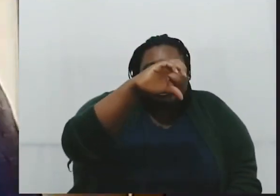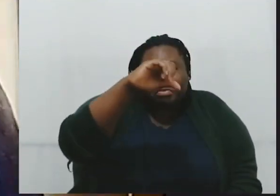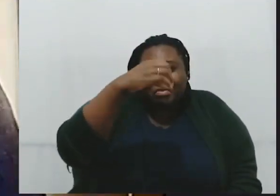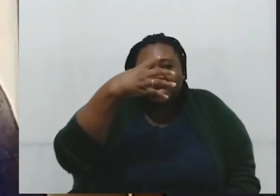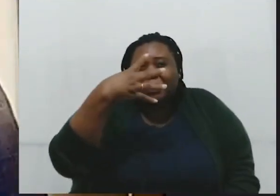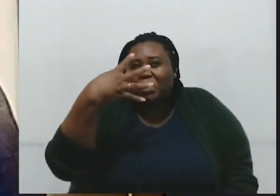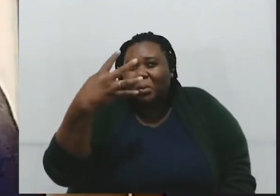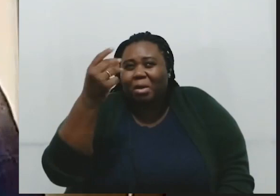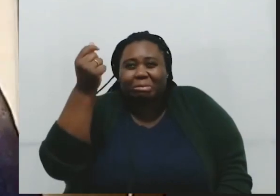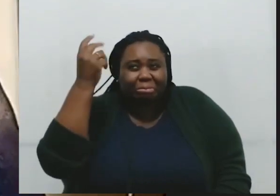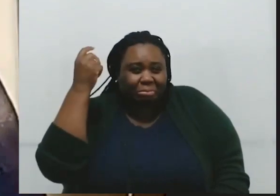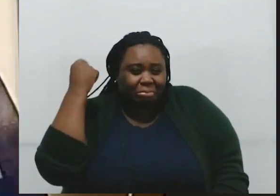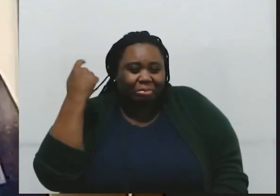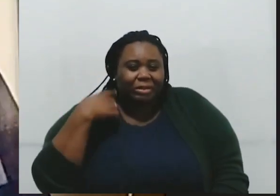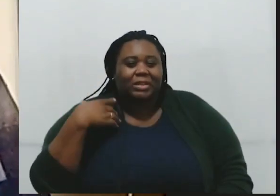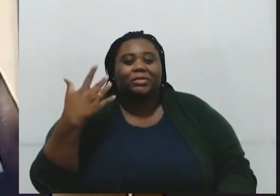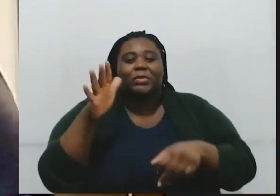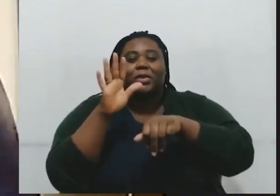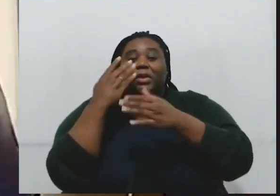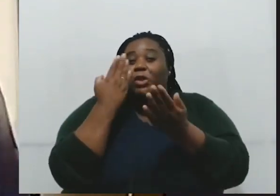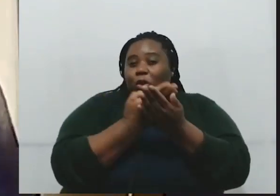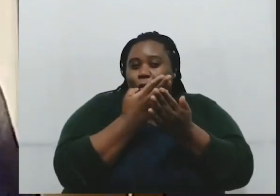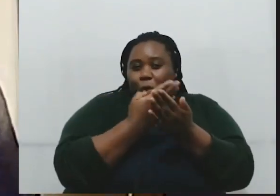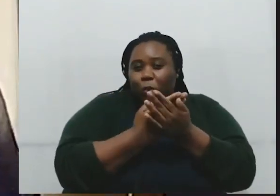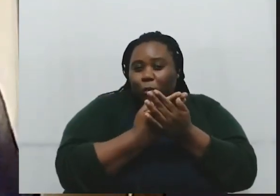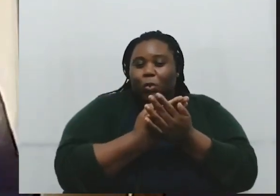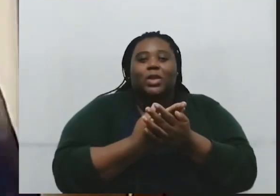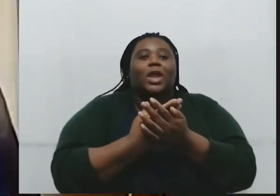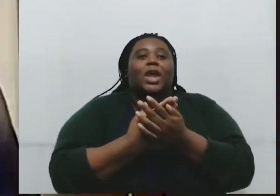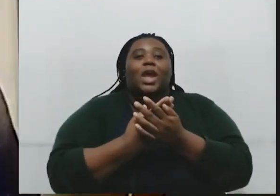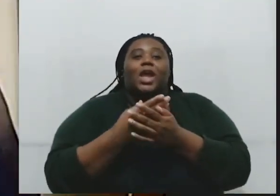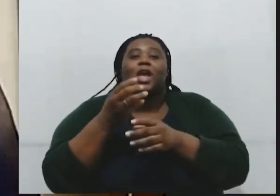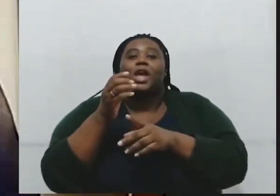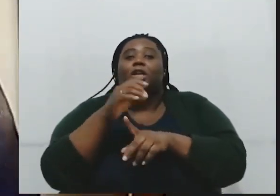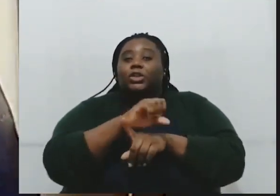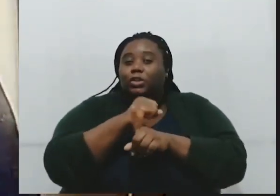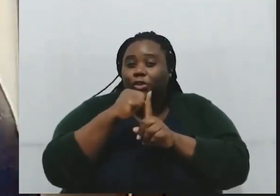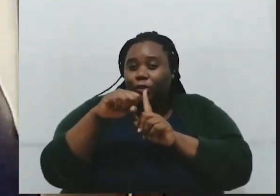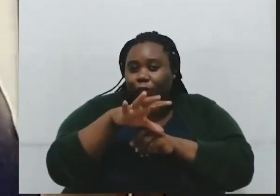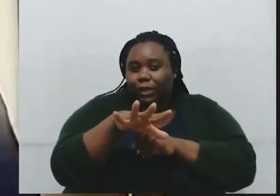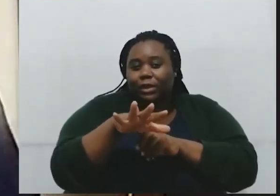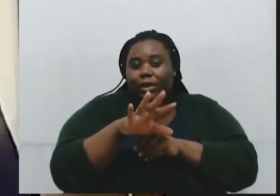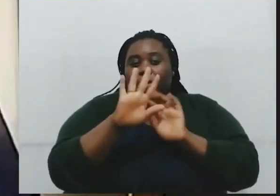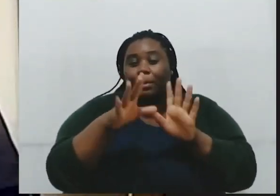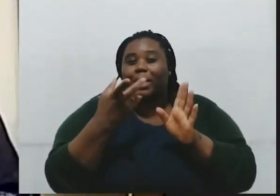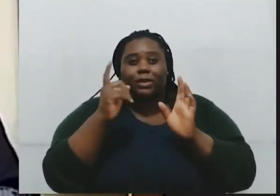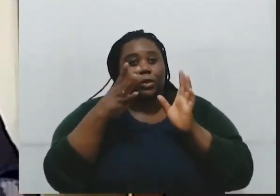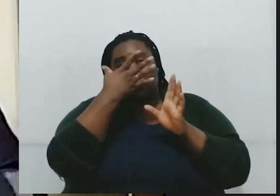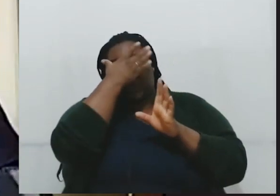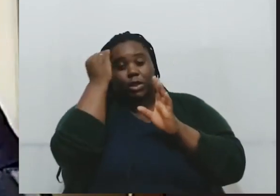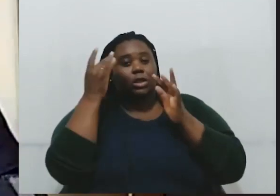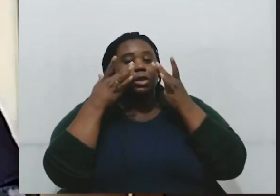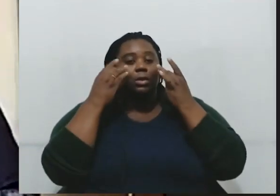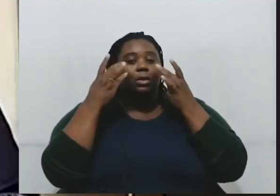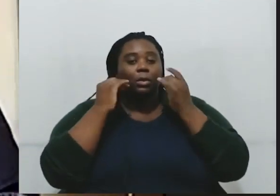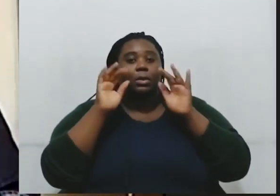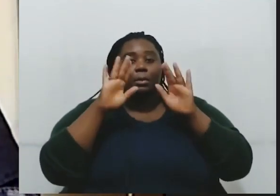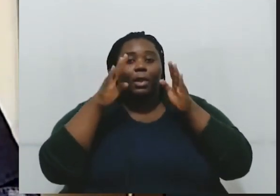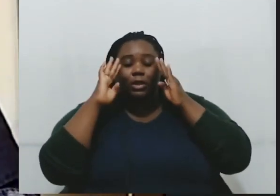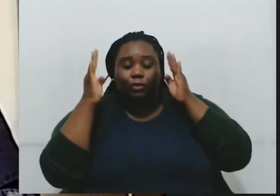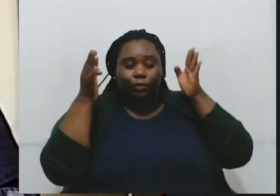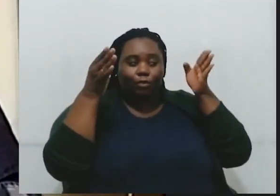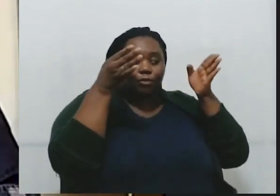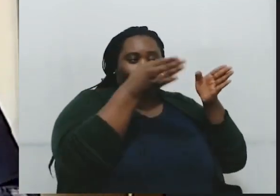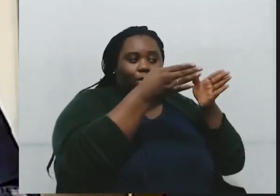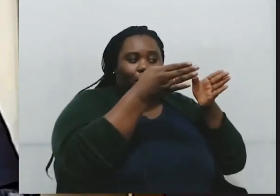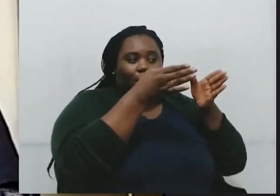relação ao teatro, mas eu comecei a direcionar todo o meu trabalho, todo o meu estudo ali como estudante, né, de ciências sociais.